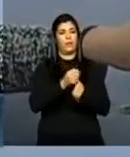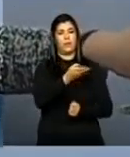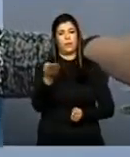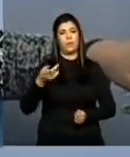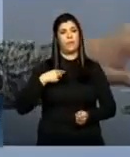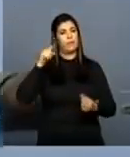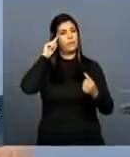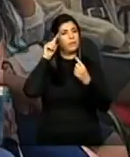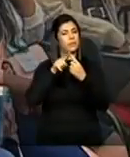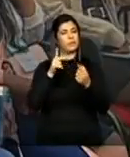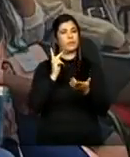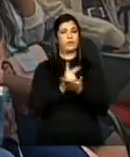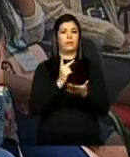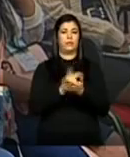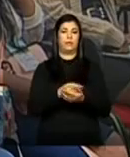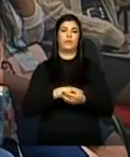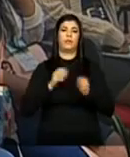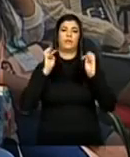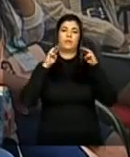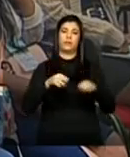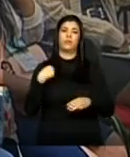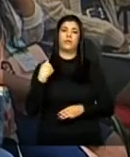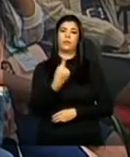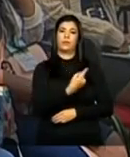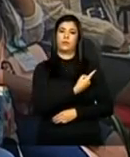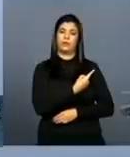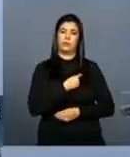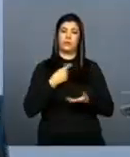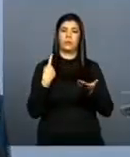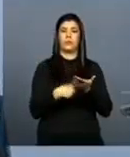metas, né? E, por fim, nossos